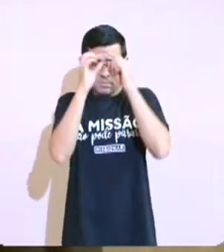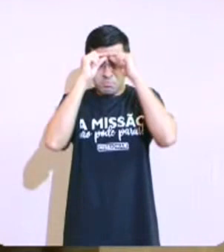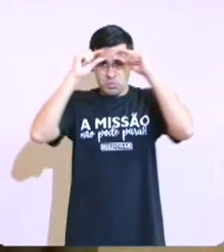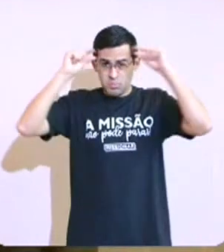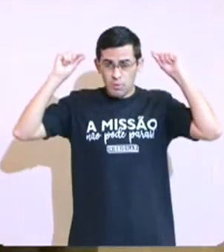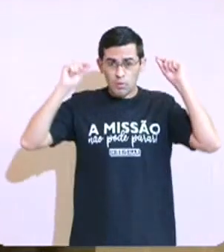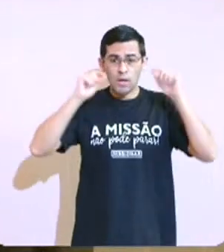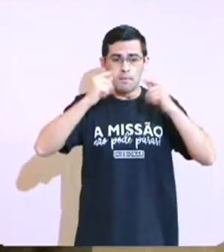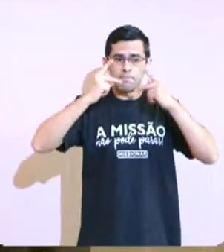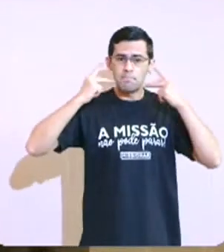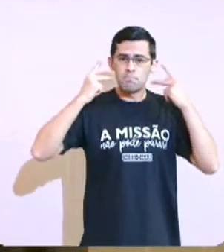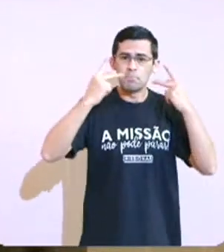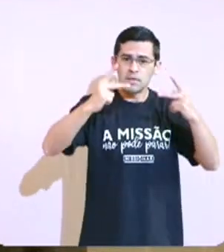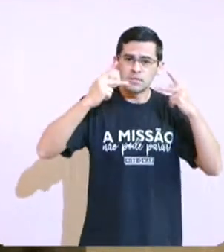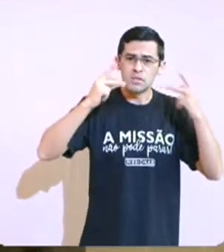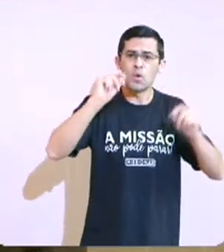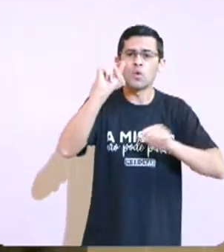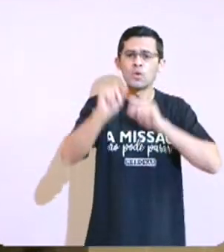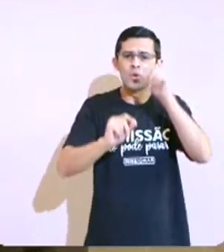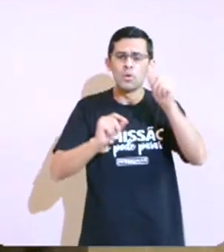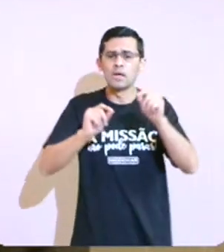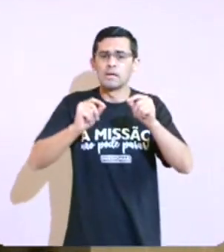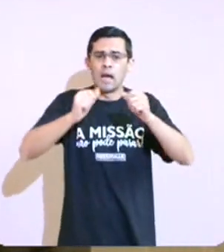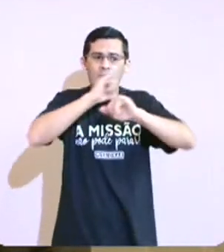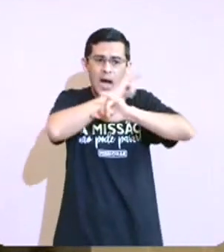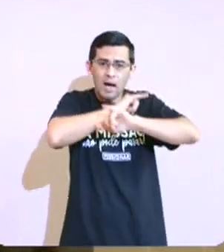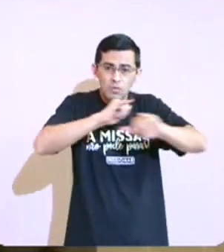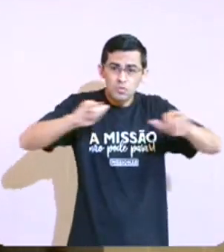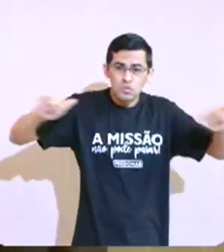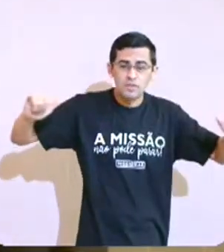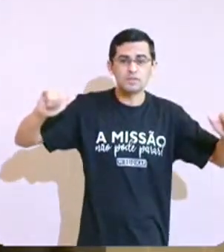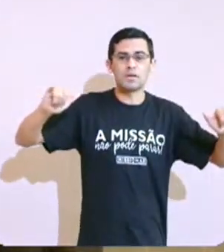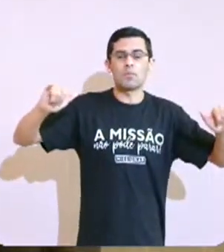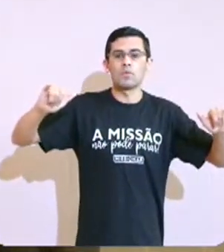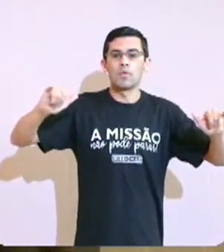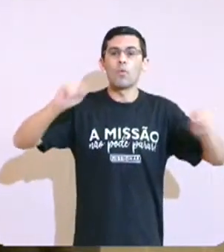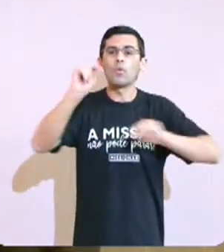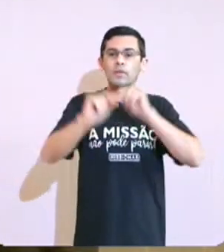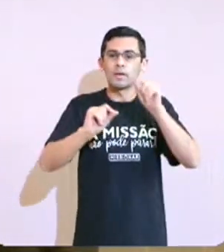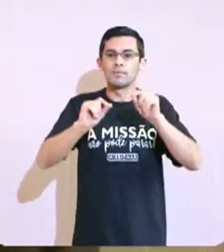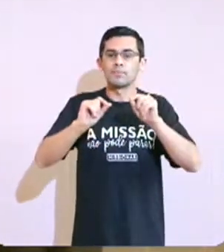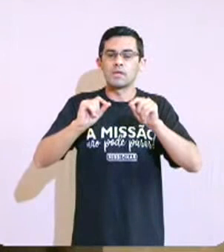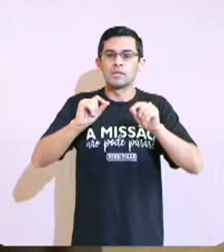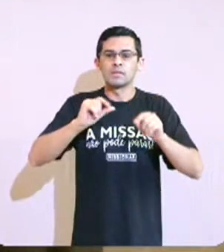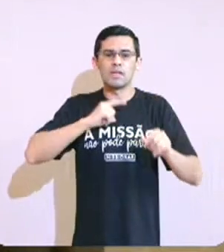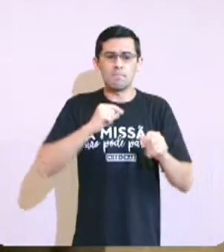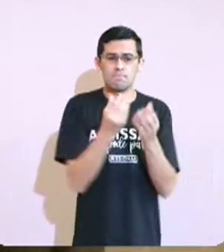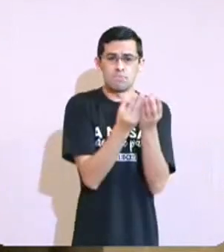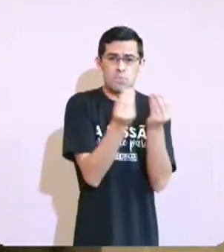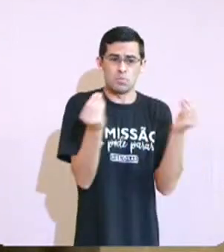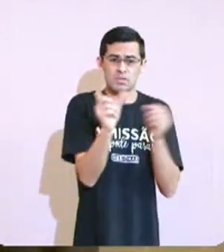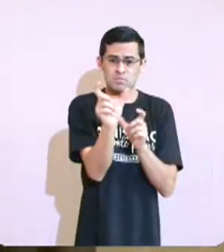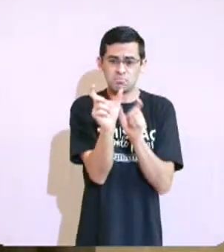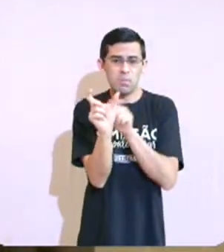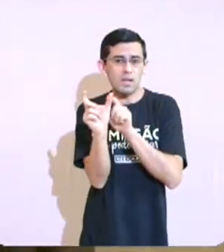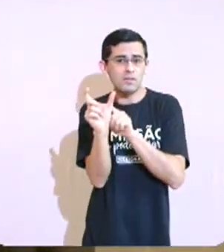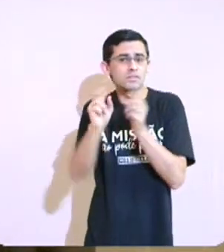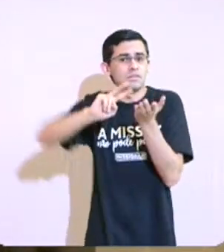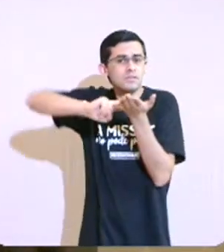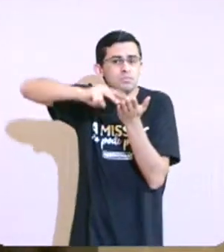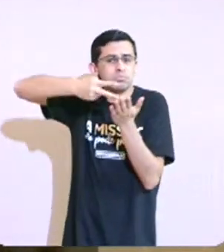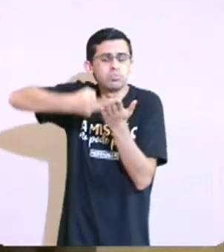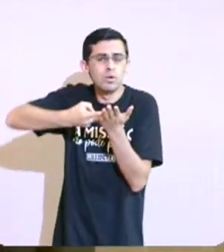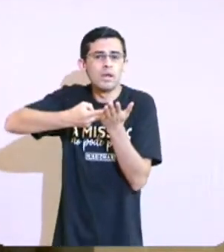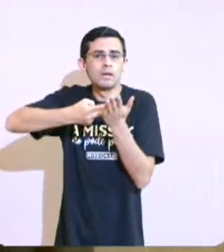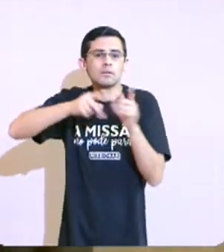é a palavra querigma, ou anunciação, querigma, que é uma entre muitas palavras para